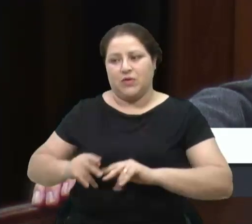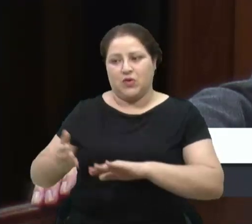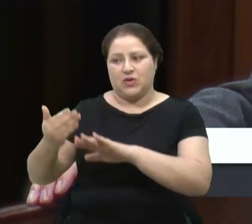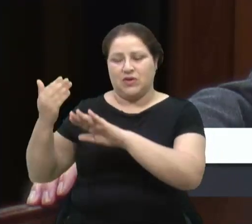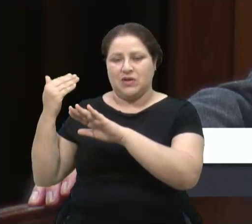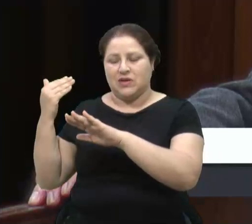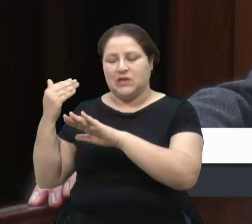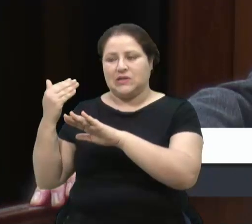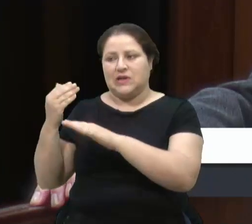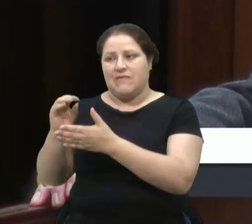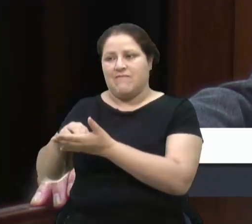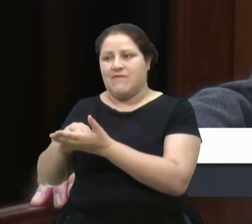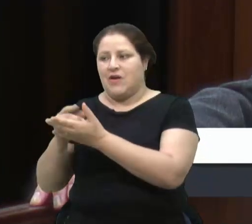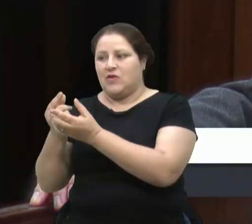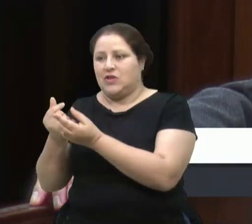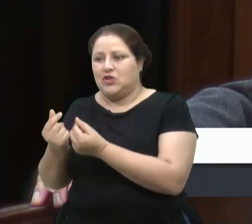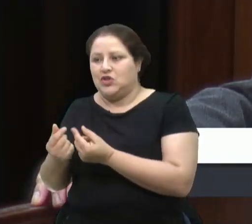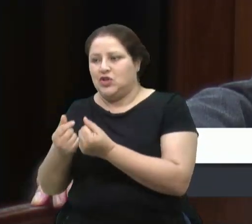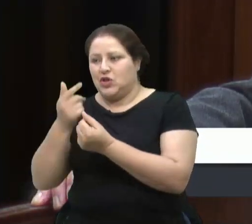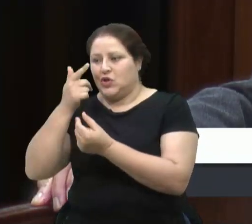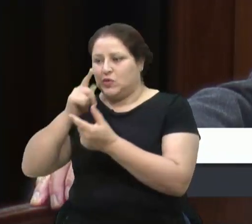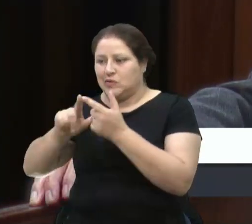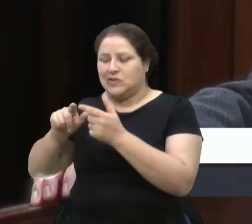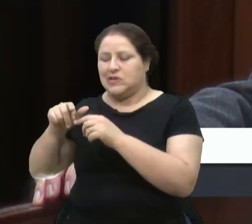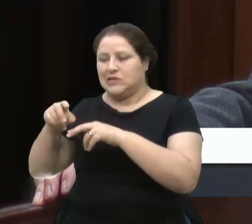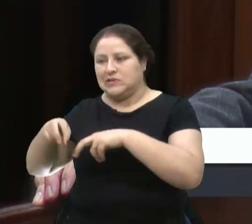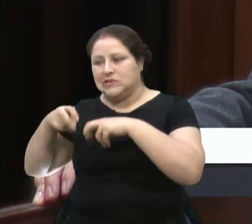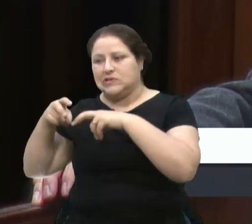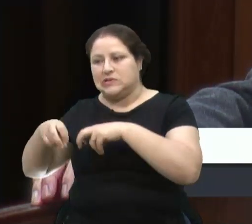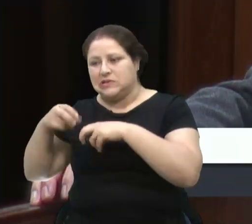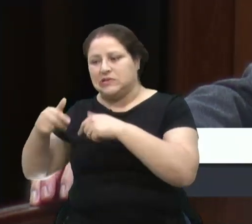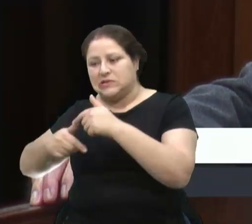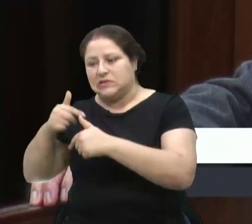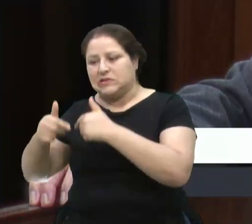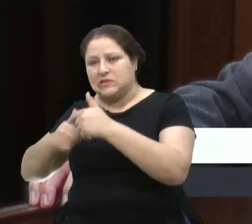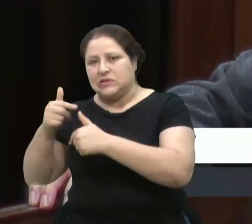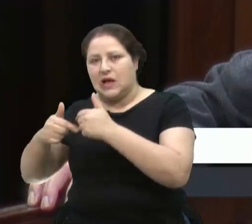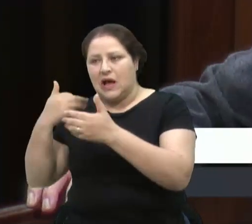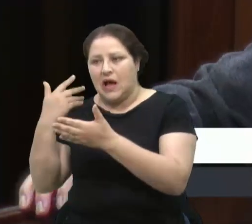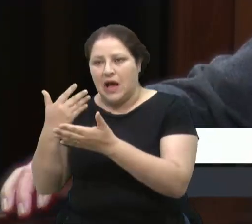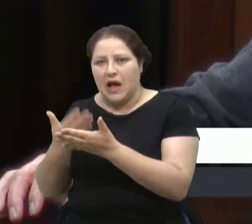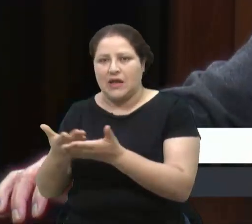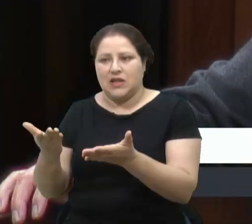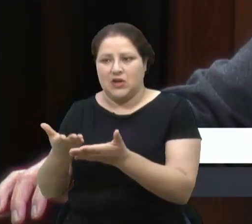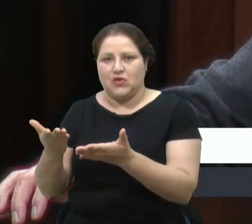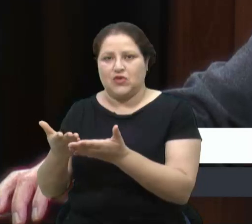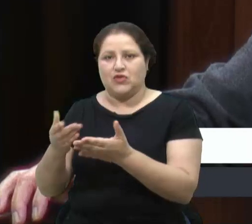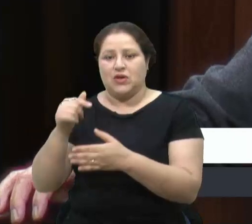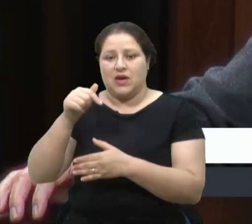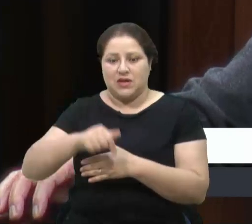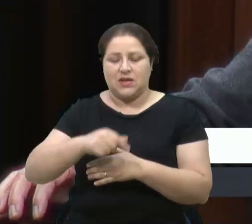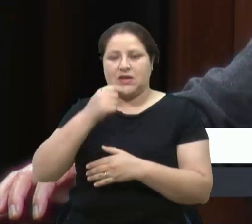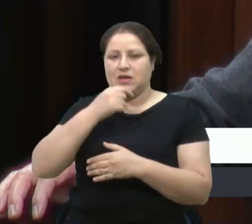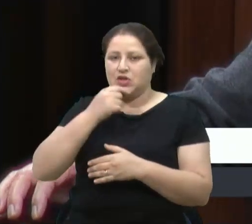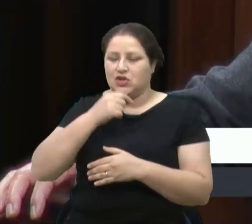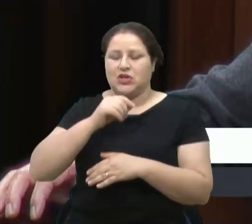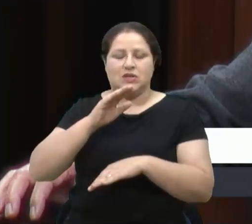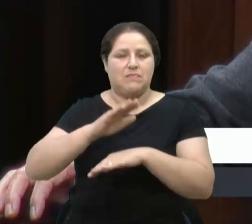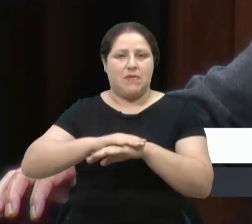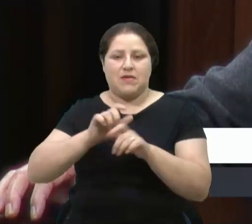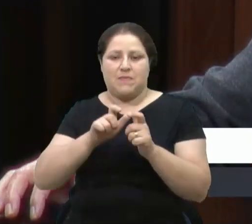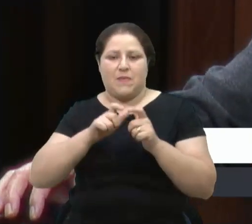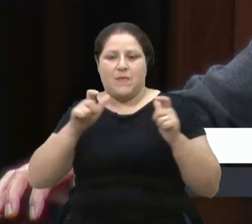inadequado mas conseguiram trazer e preservar até aqui isso e se Caxias é o maior produtor de hortifrutigranjeiro